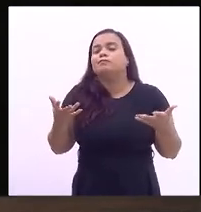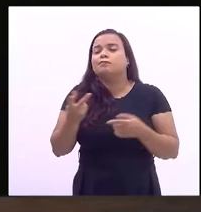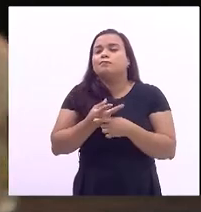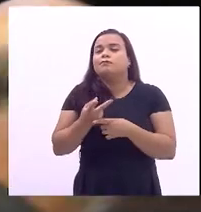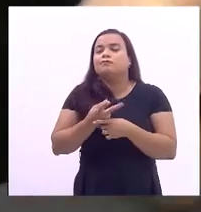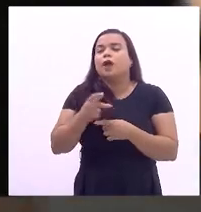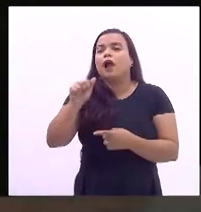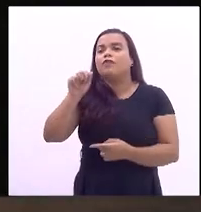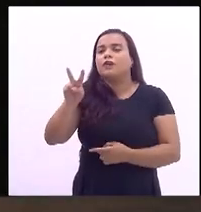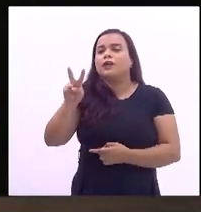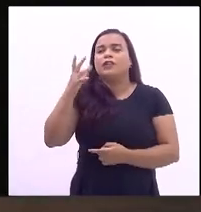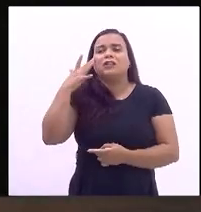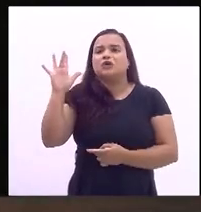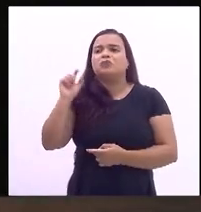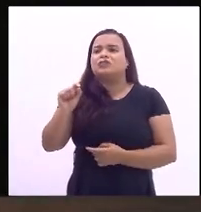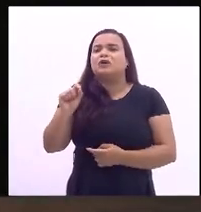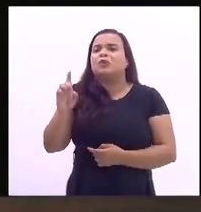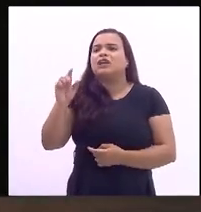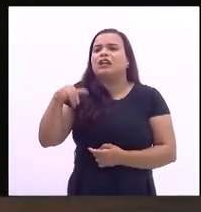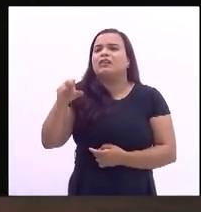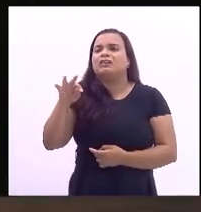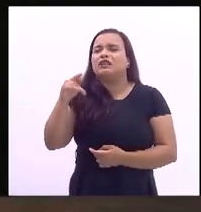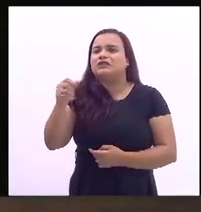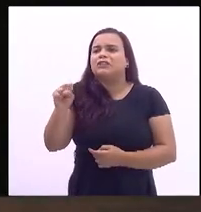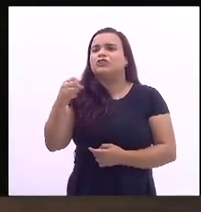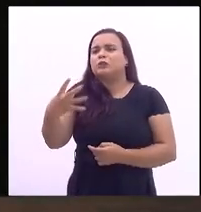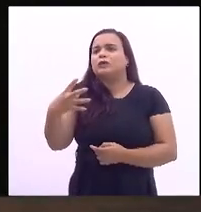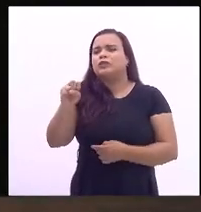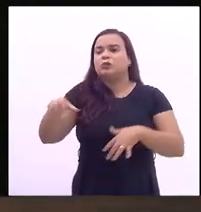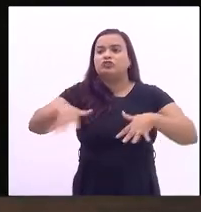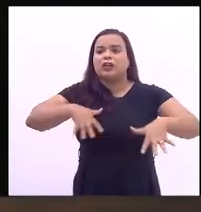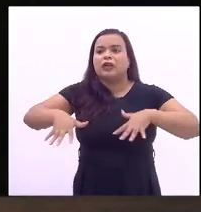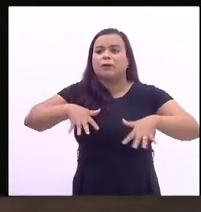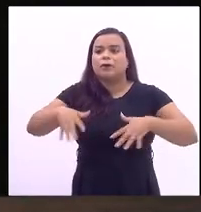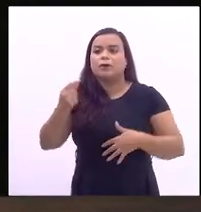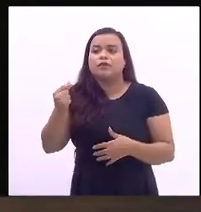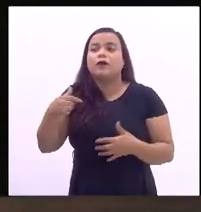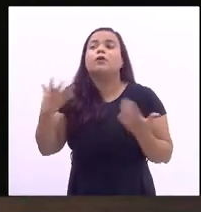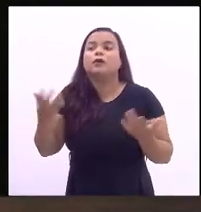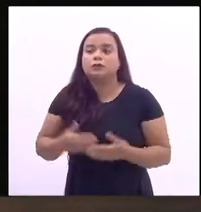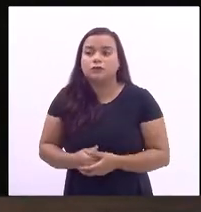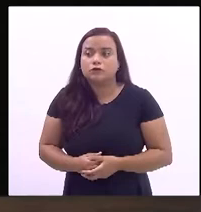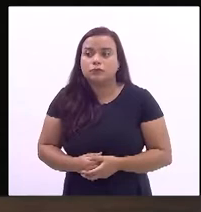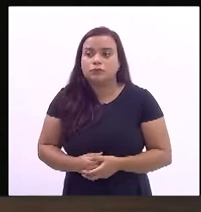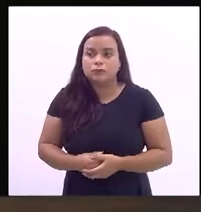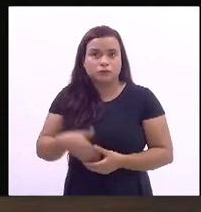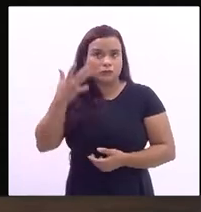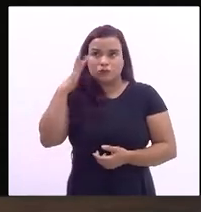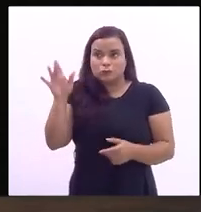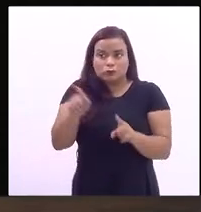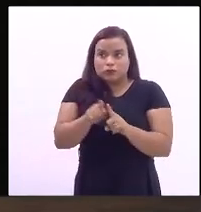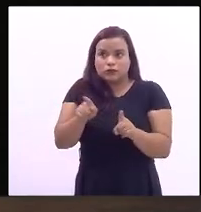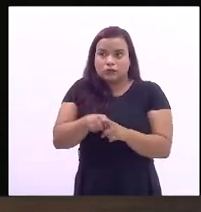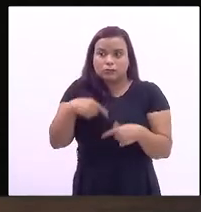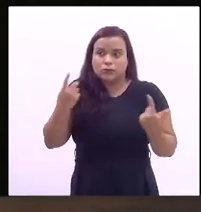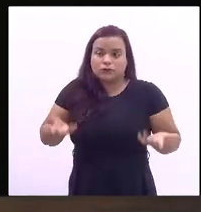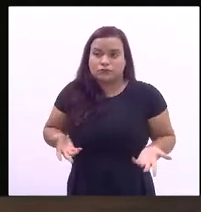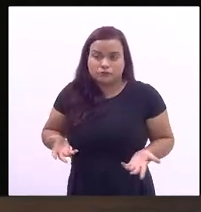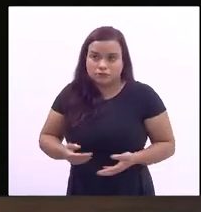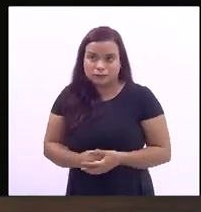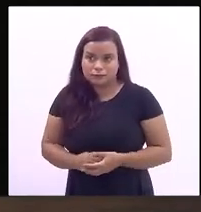Avenida não sei o quê Dantas 48 Jacarepaguá conta que é o valor desse móvel Nós também não temos conhecimento